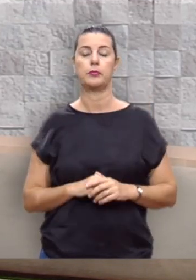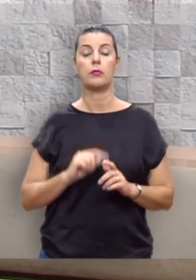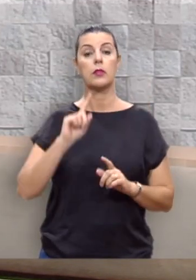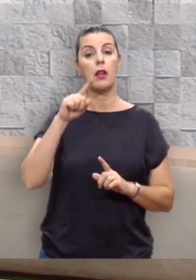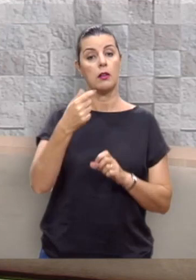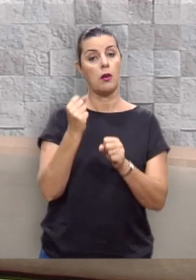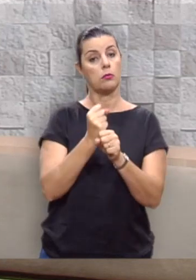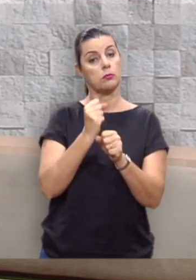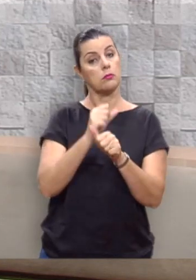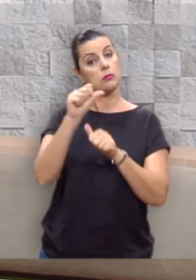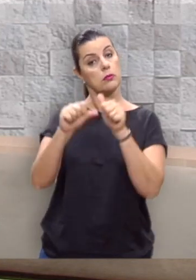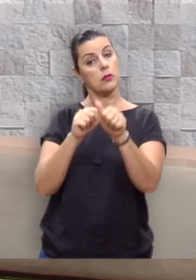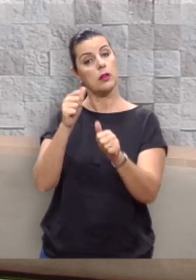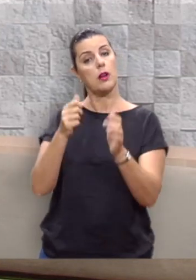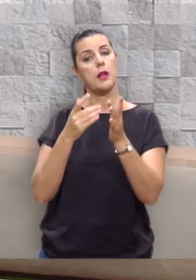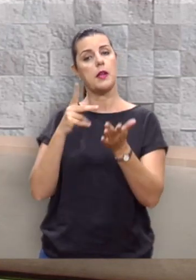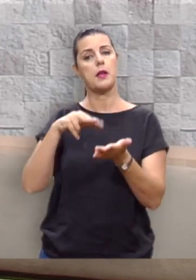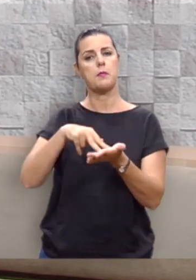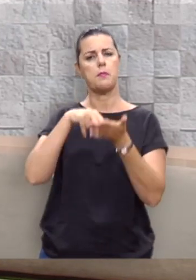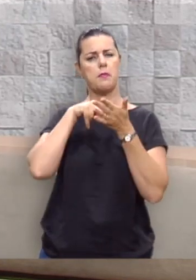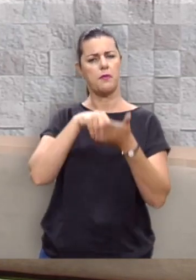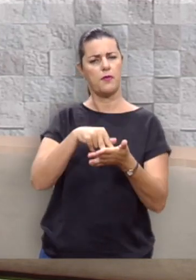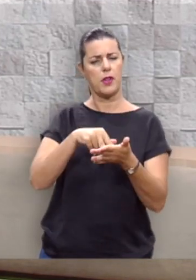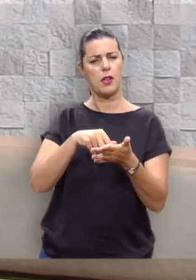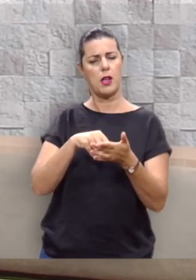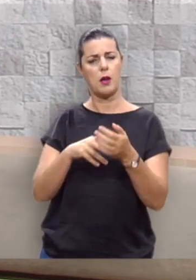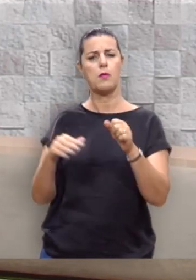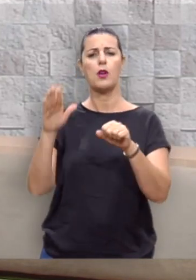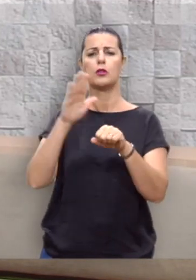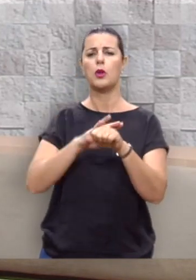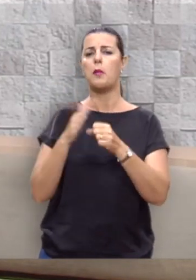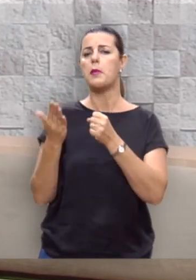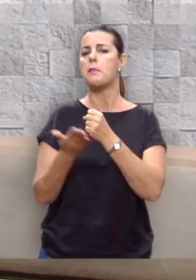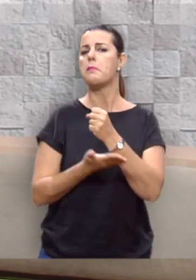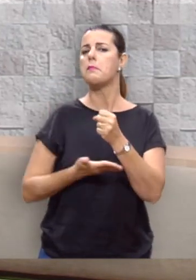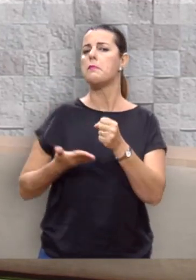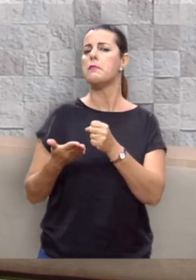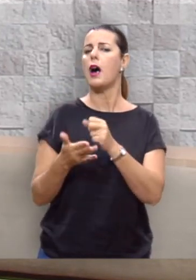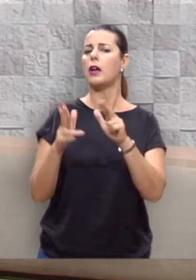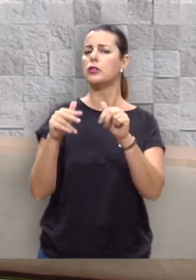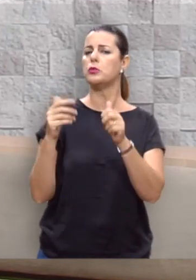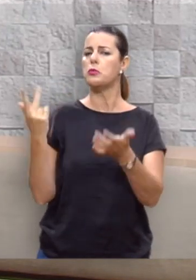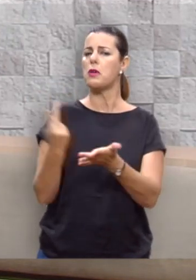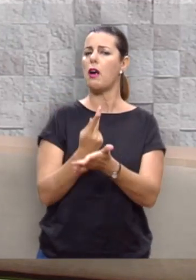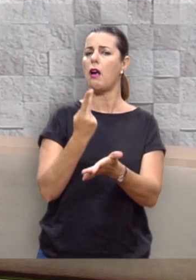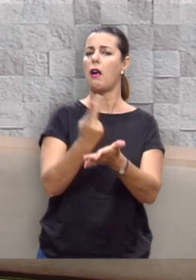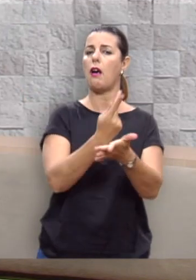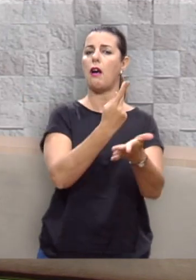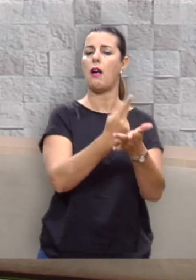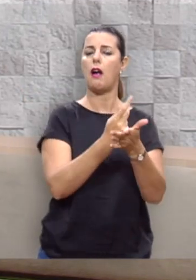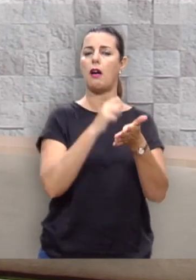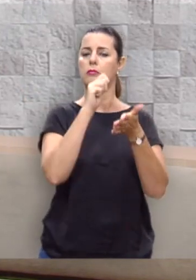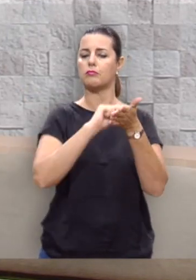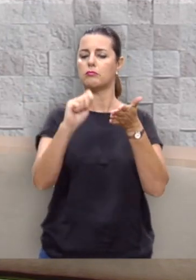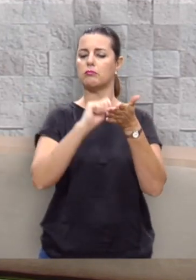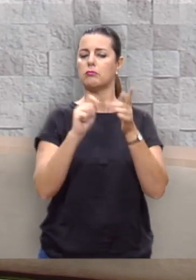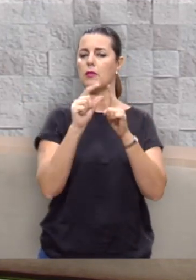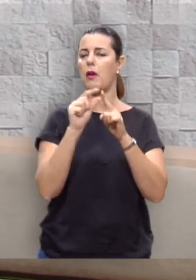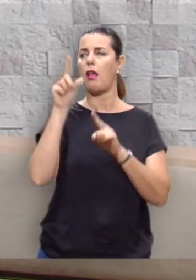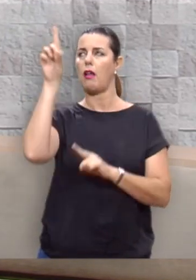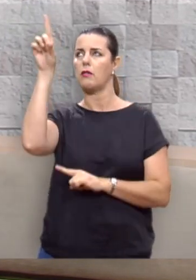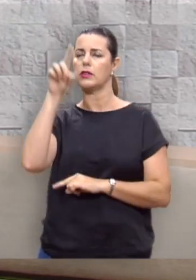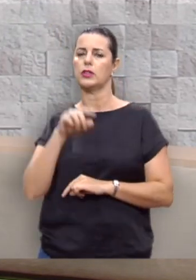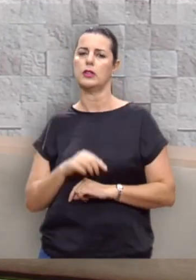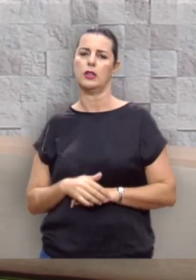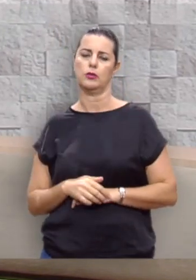Então a reforma foi fundamentada sobre esta base inabalável que é a Escritura, que